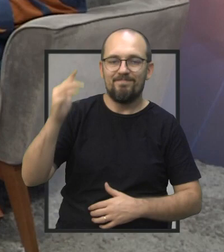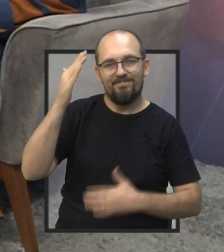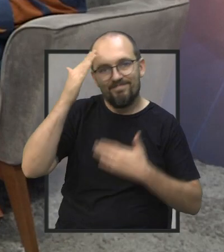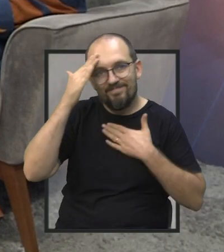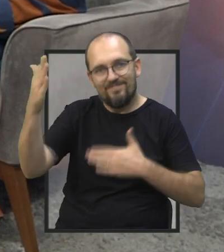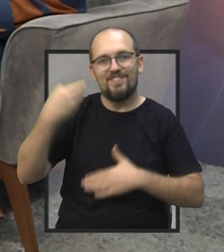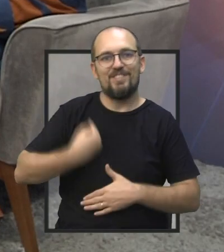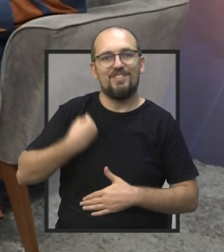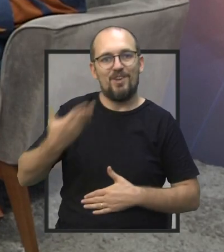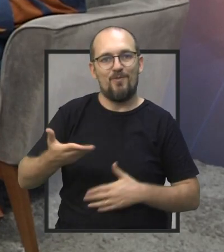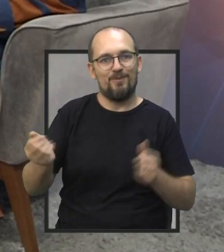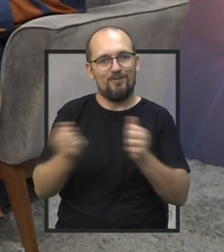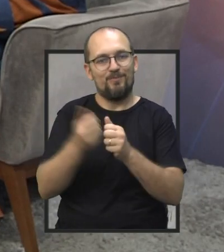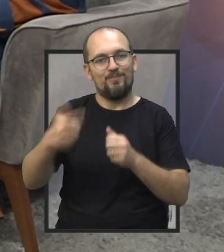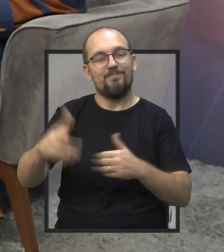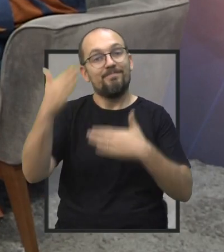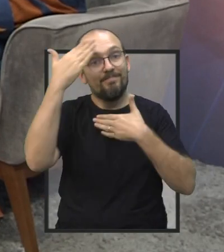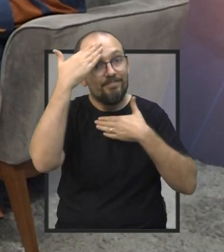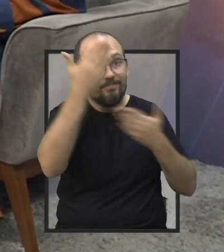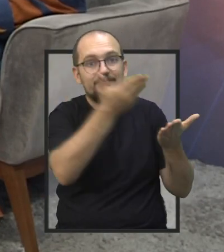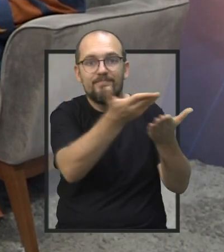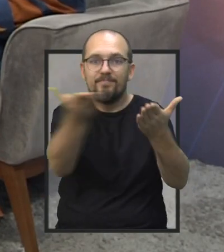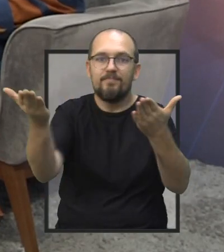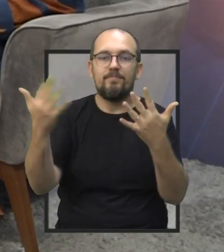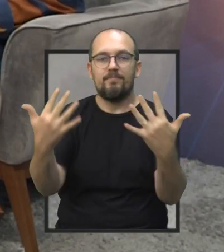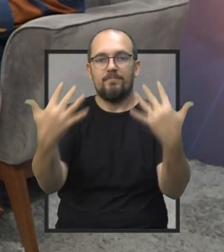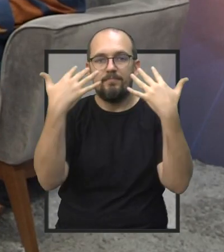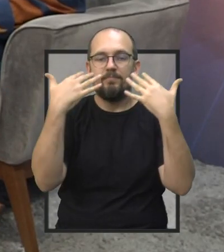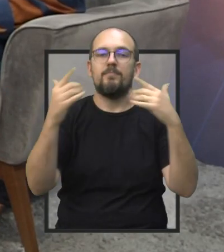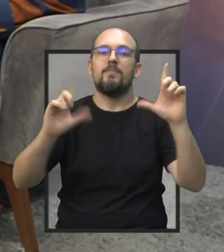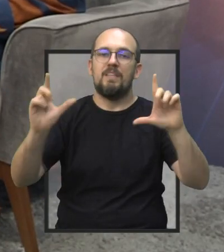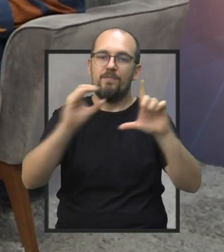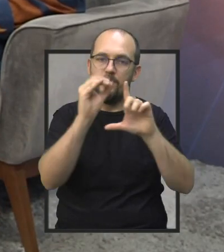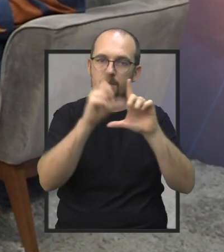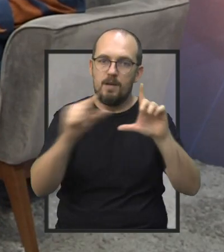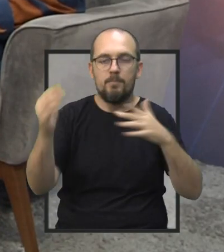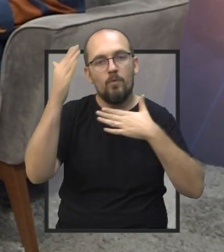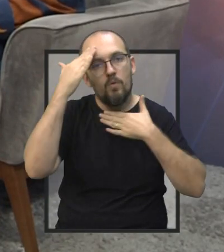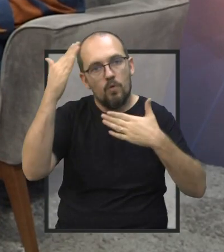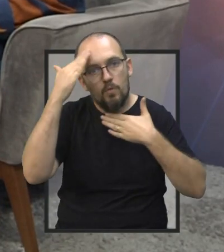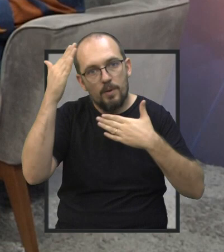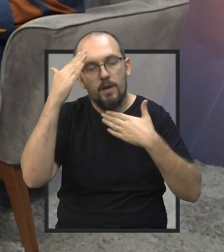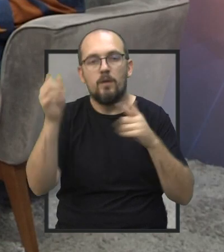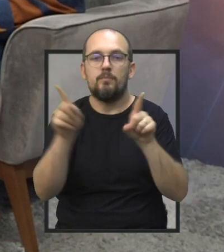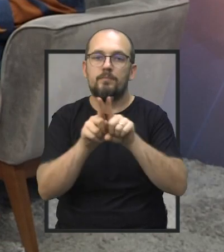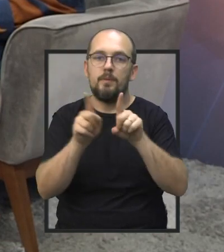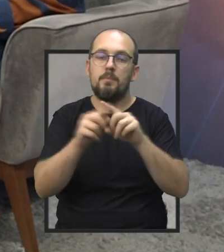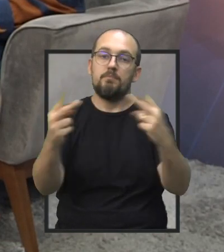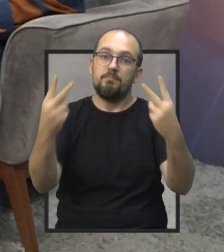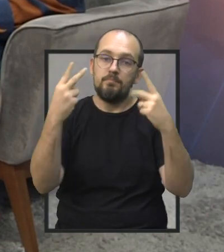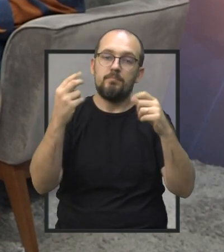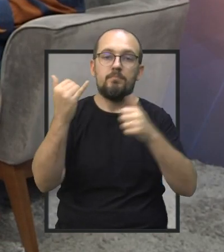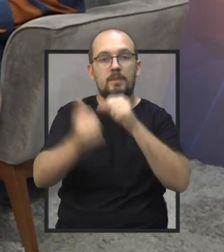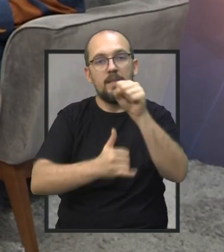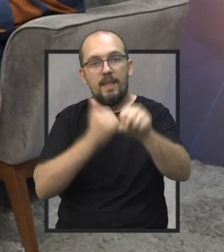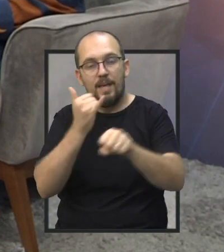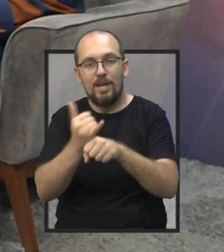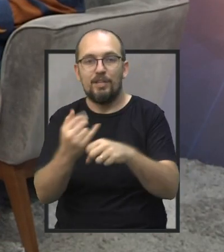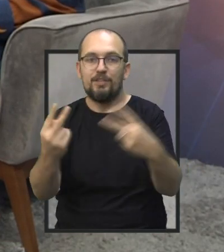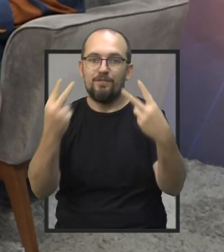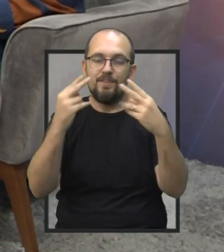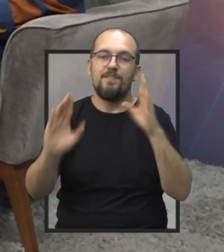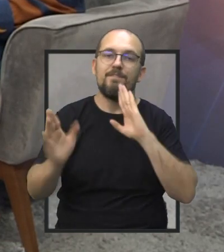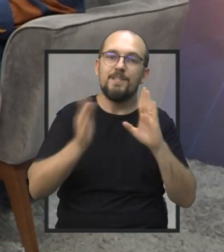sua presença aqui novamente e agradecer a todos vocês que estão nos acompanhando pela TV Câmara ou então pelos nossos canais digitais,